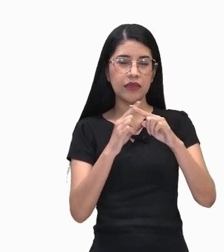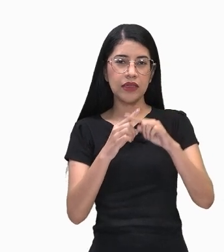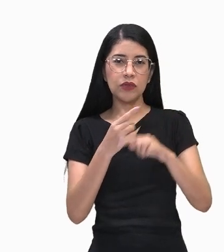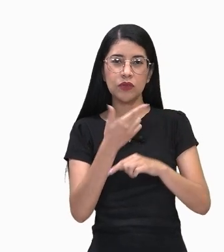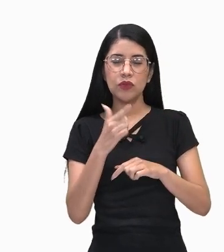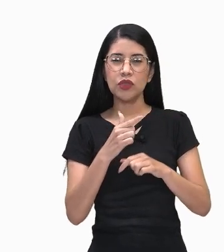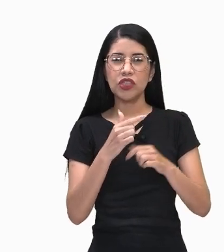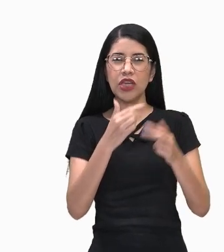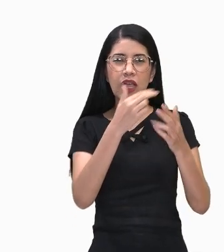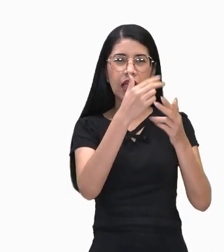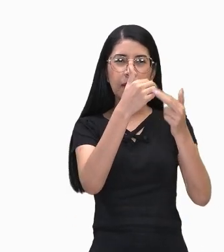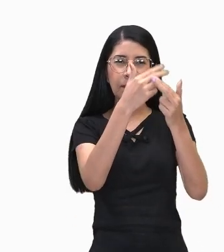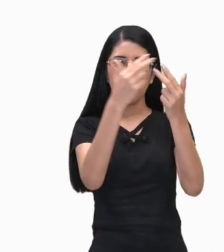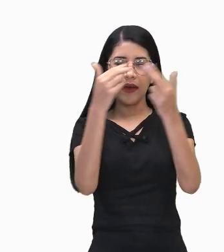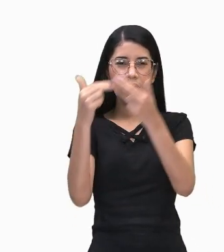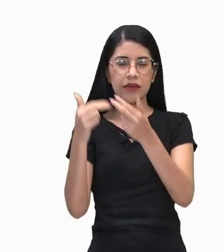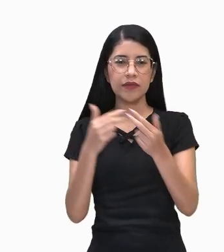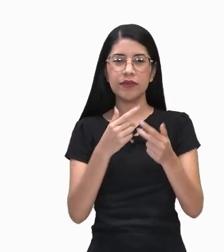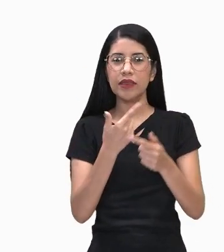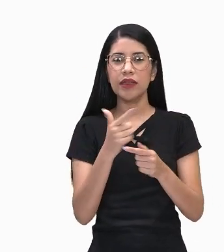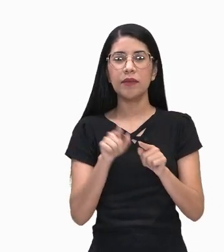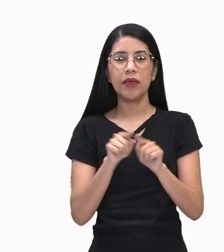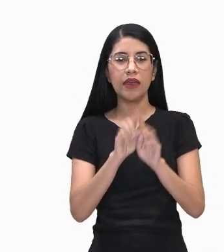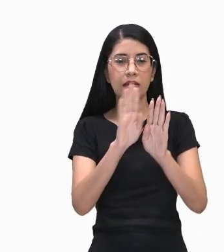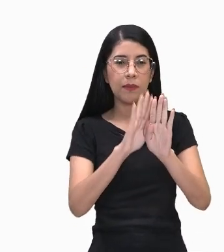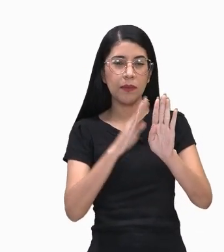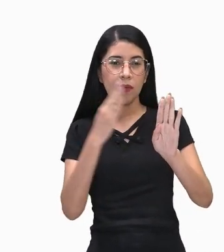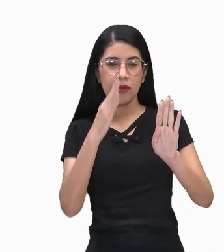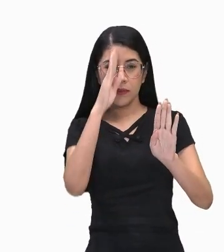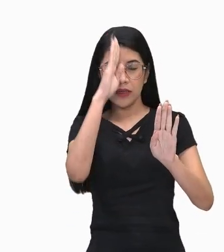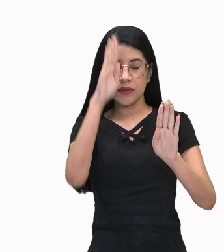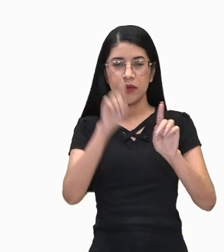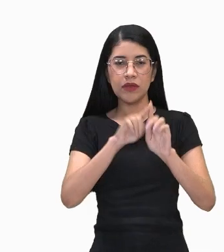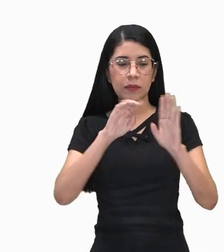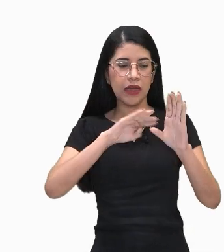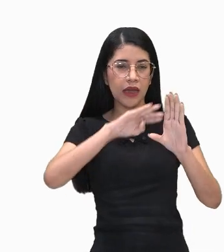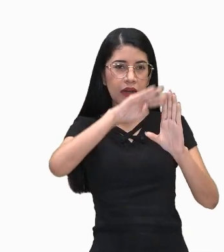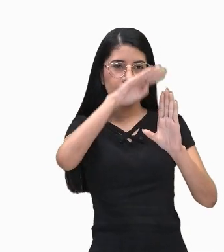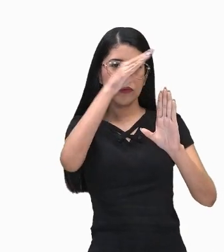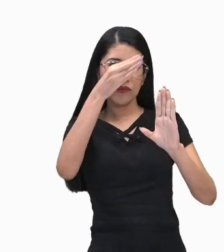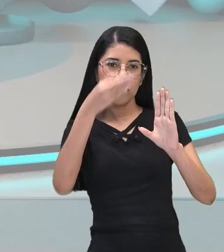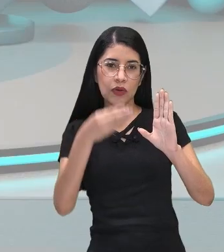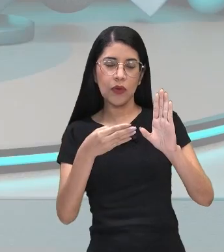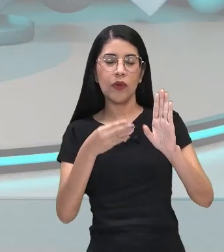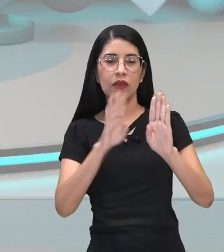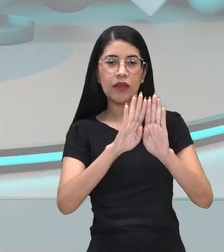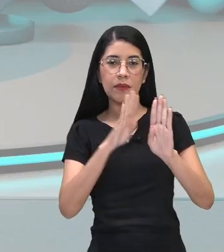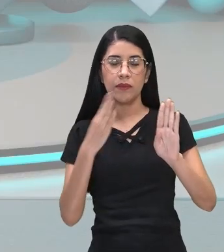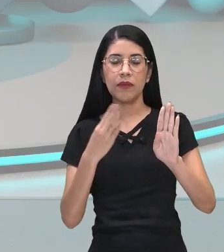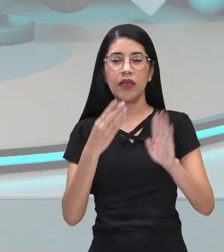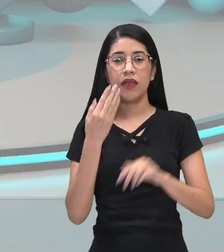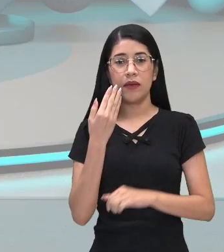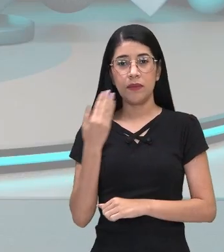porta principal, a de entrada, e os arcos eram redondos. Nós vamos mostrar agora para vocês a Catedral